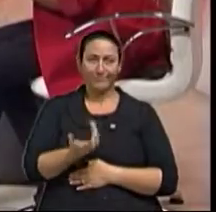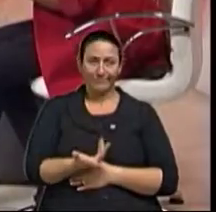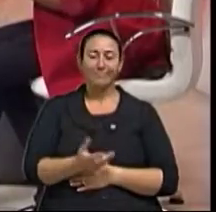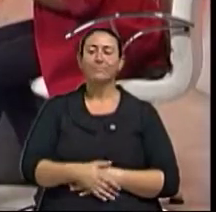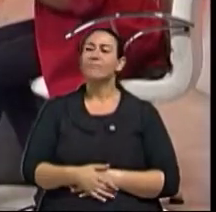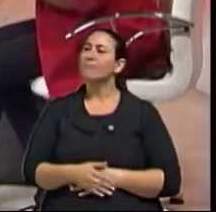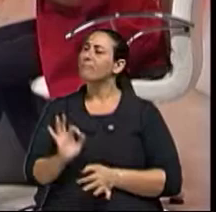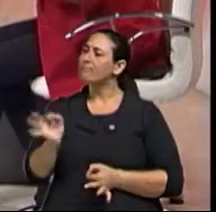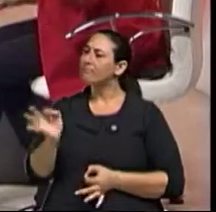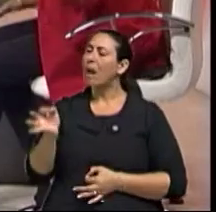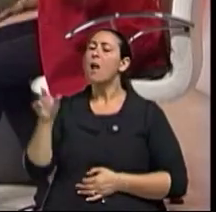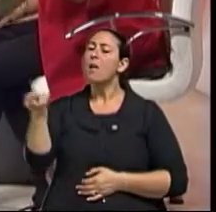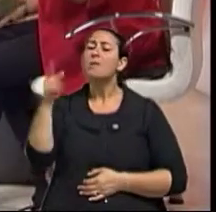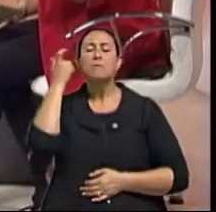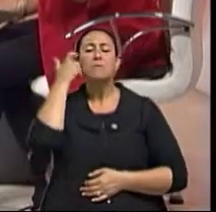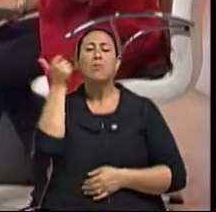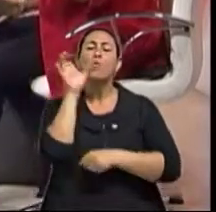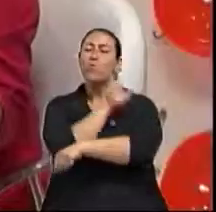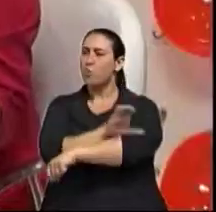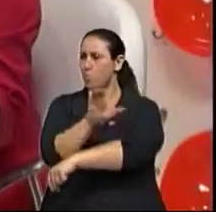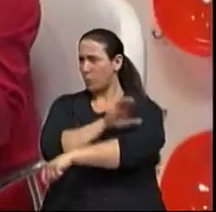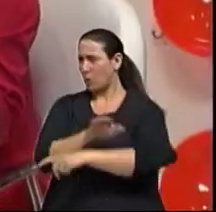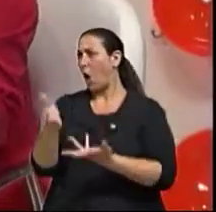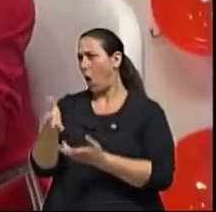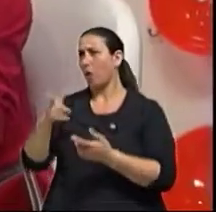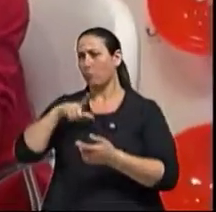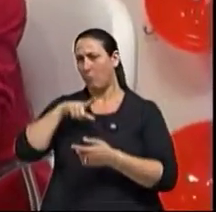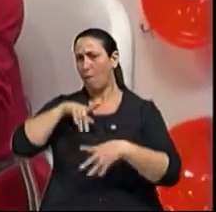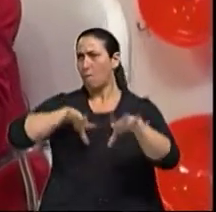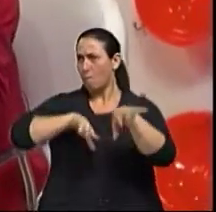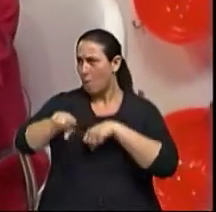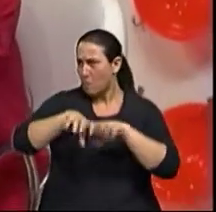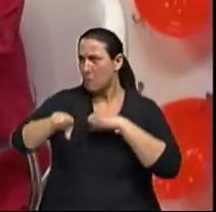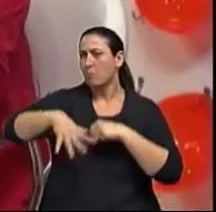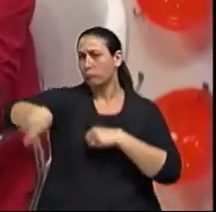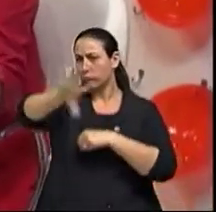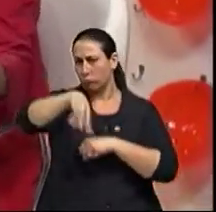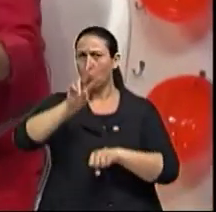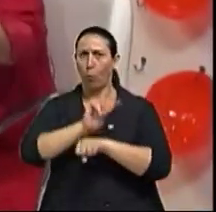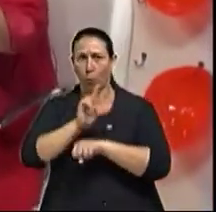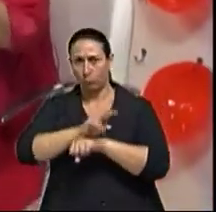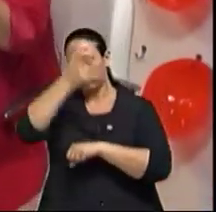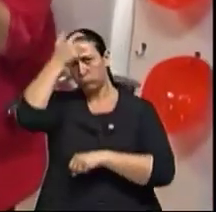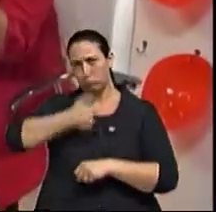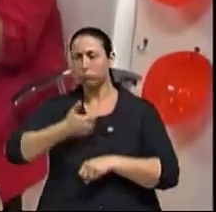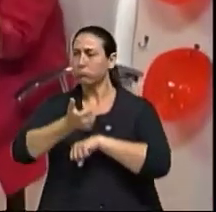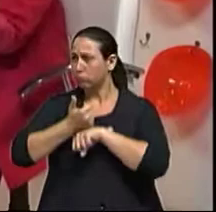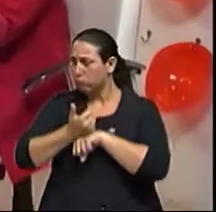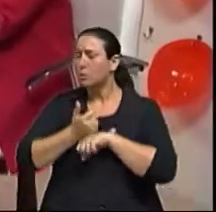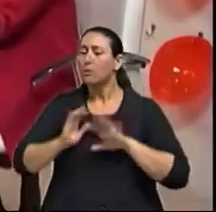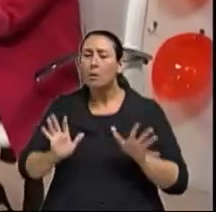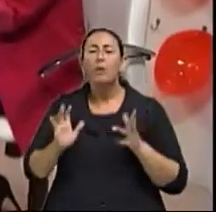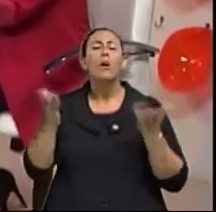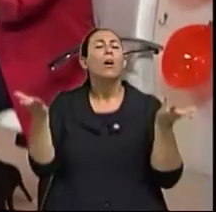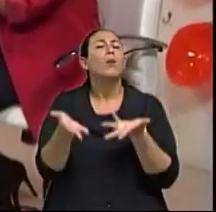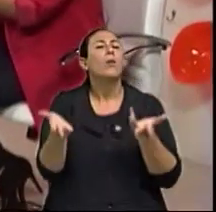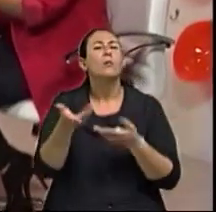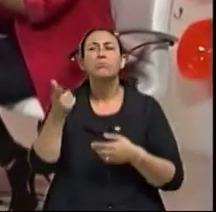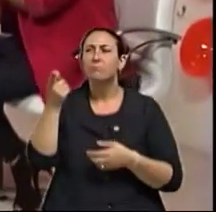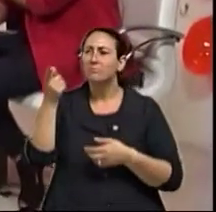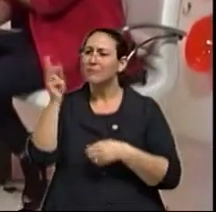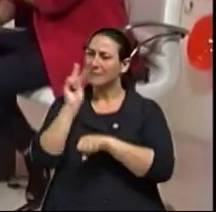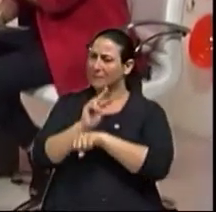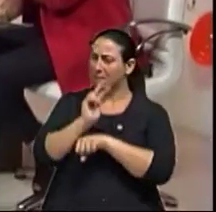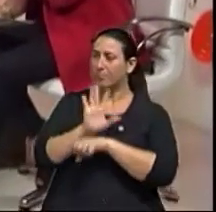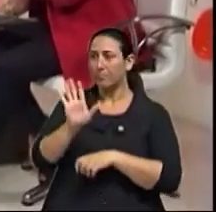dos cursos ou de preparação, não diria só cursos também, mas encontros, essa assistência para o